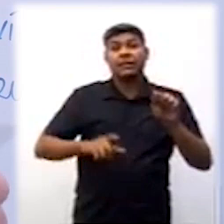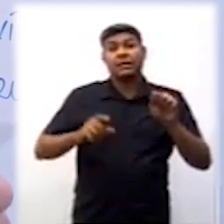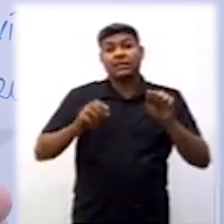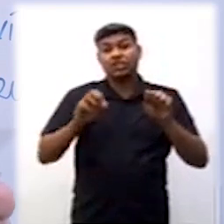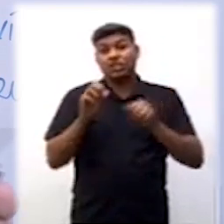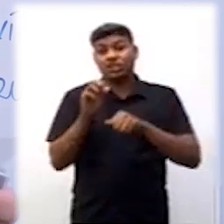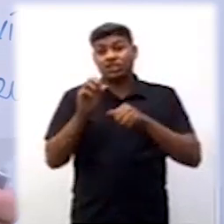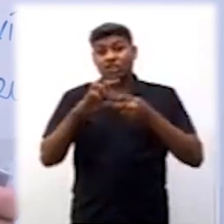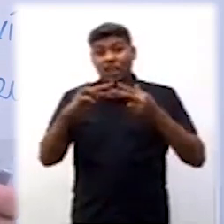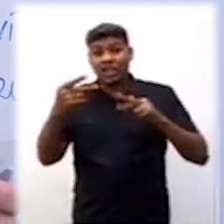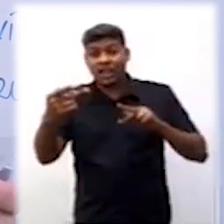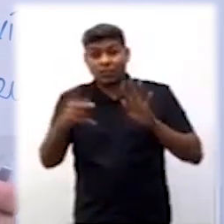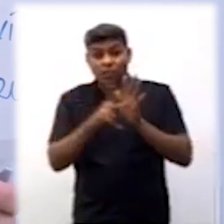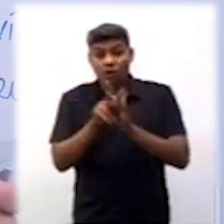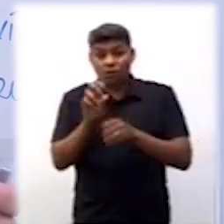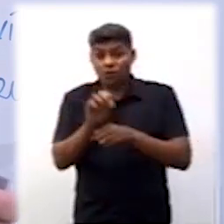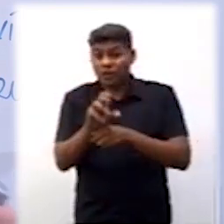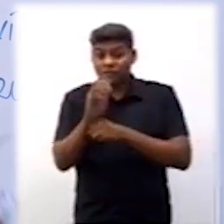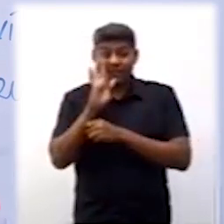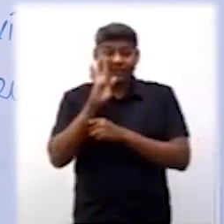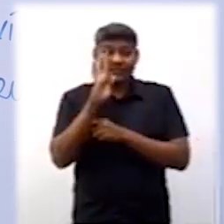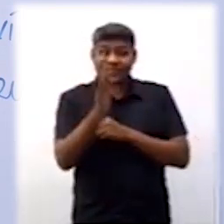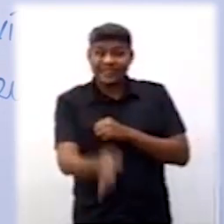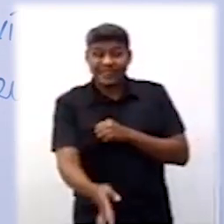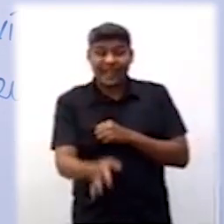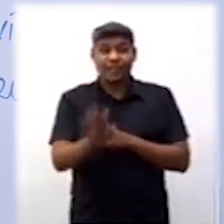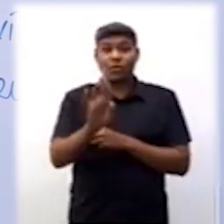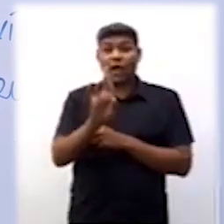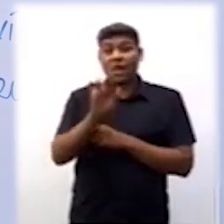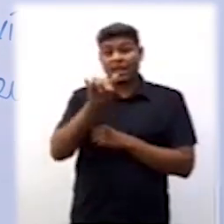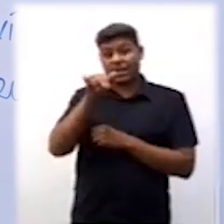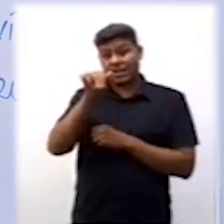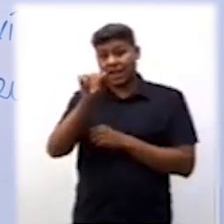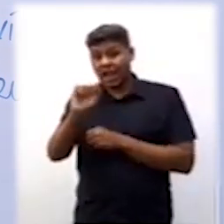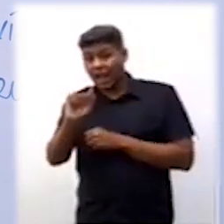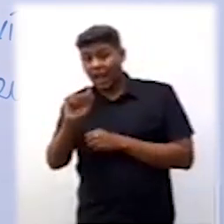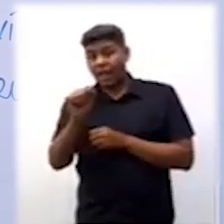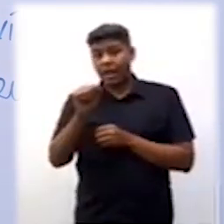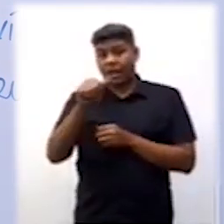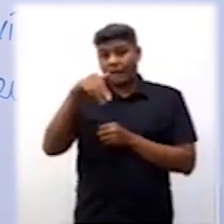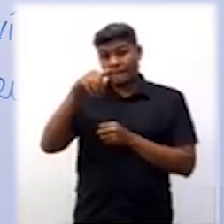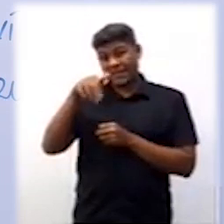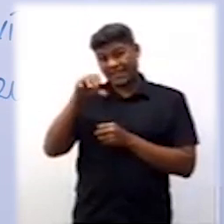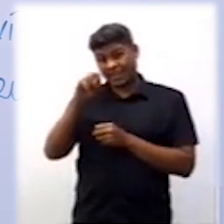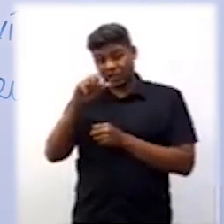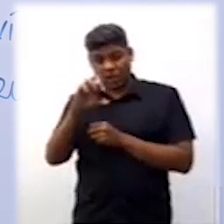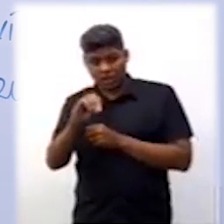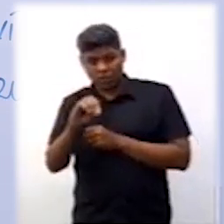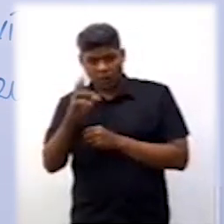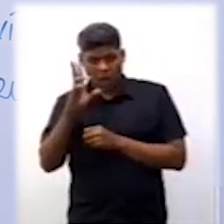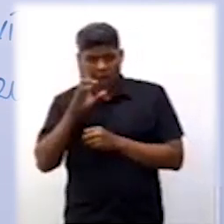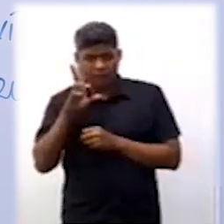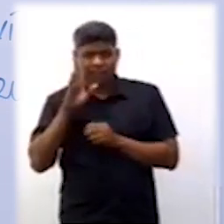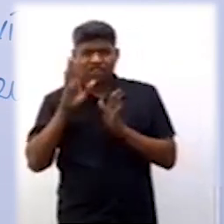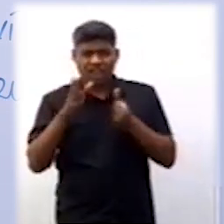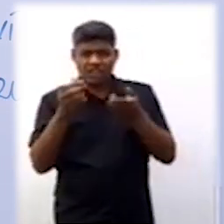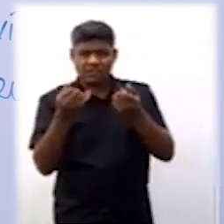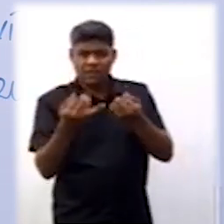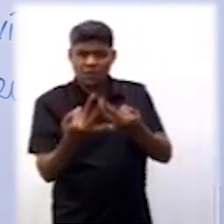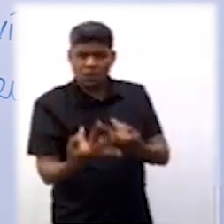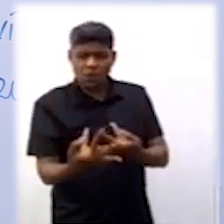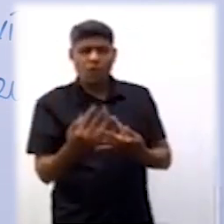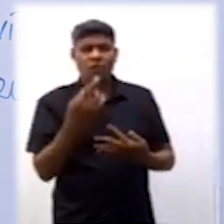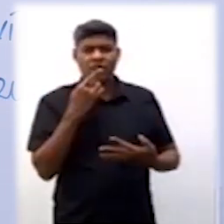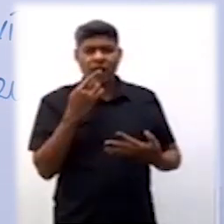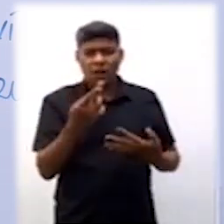vírus atua diretamente como RNA mensageiro da célula. Lembra o que eu falei para vocês? Que RNA, ele falou